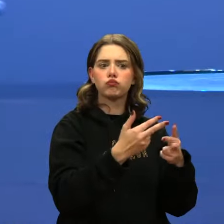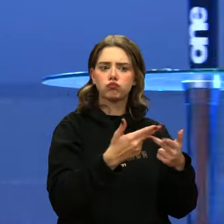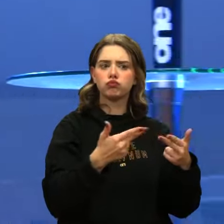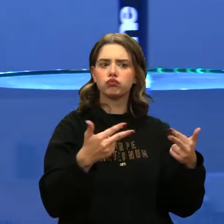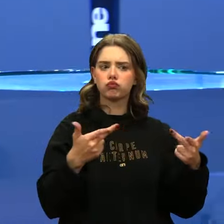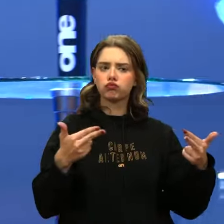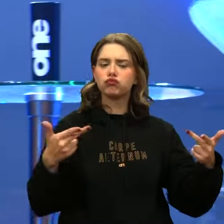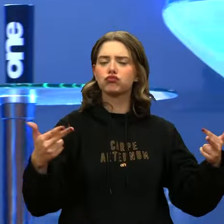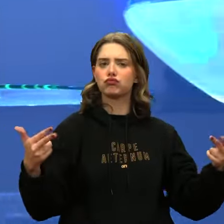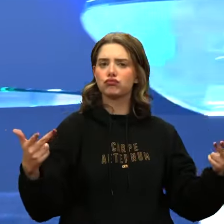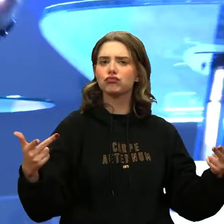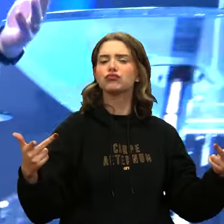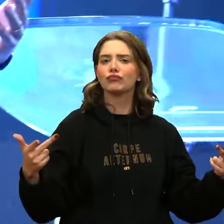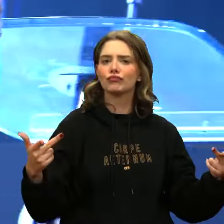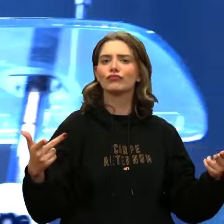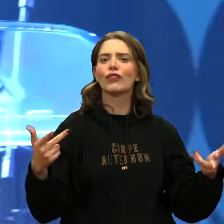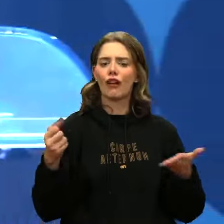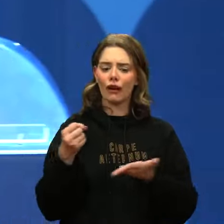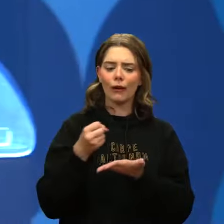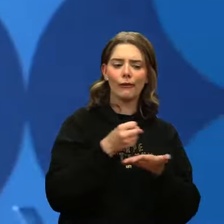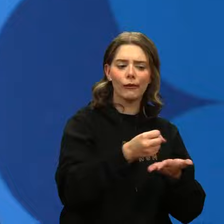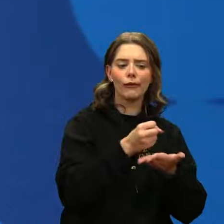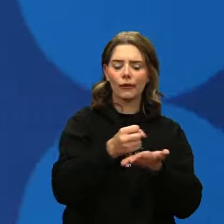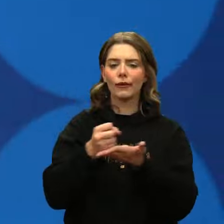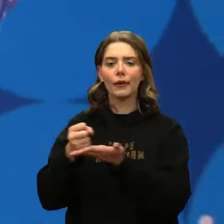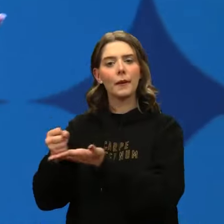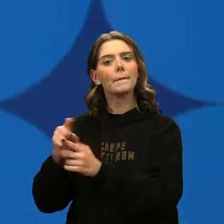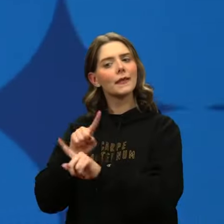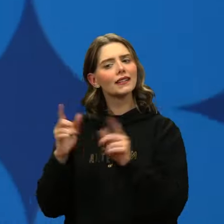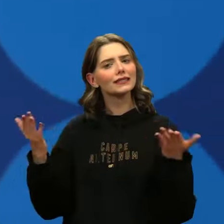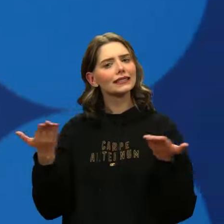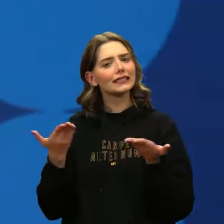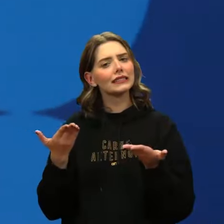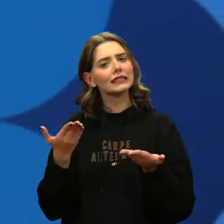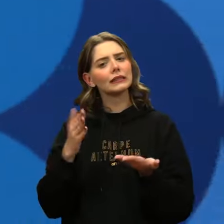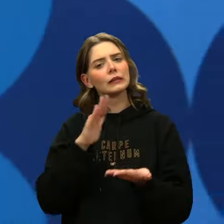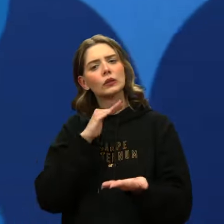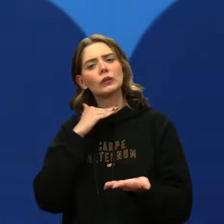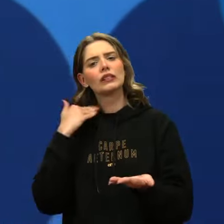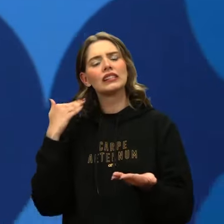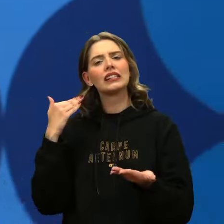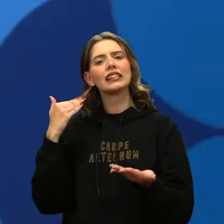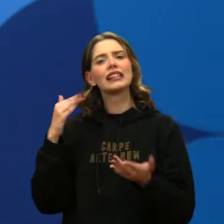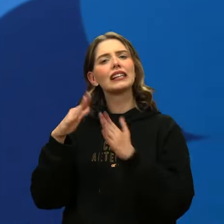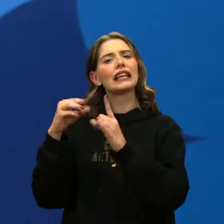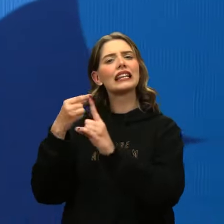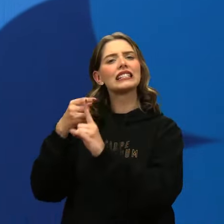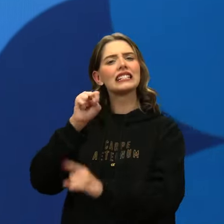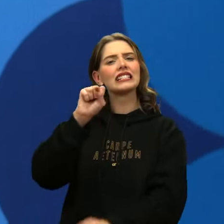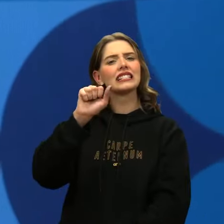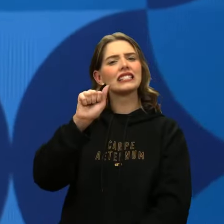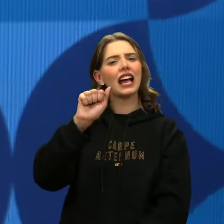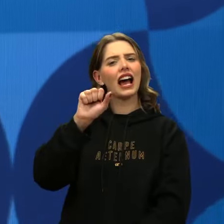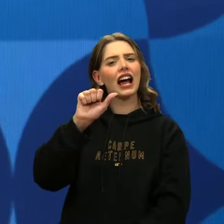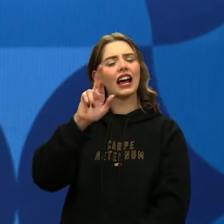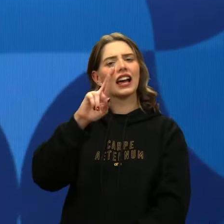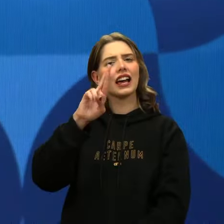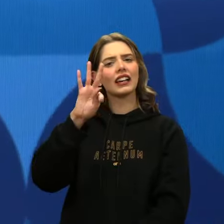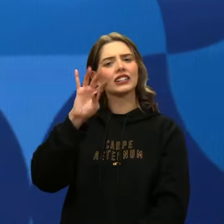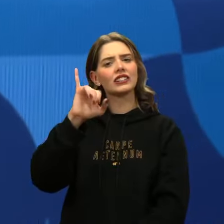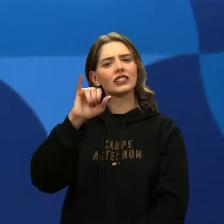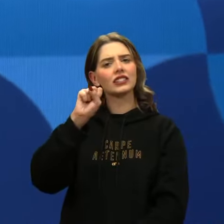cristã, já contribuindo muito, mas que agora estava morrendo, que era a igreja de Sardes. Entre outras igrejas, nós